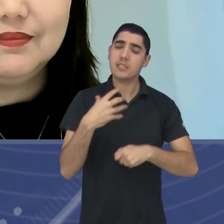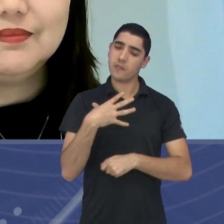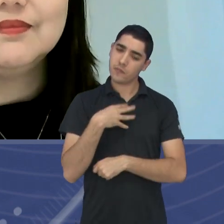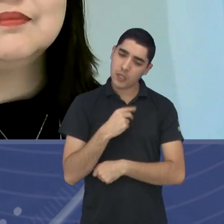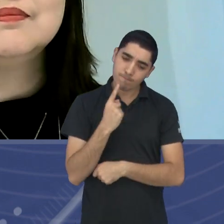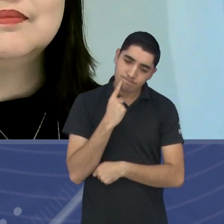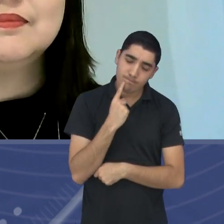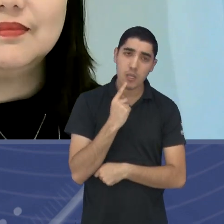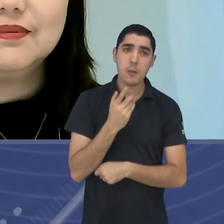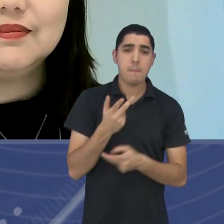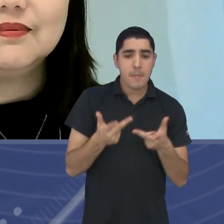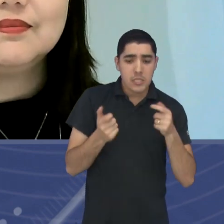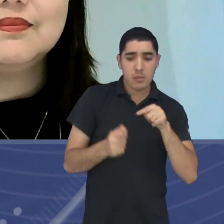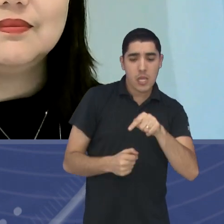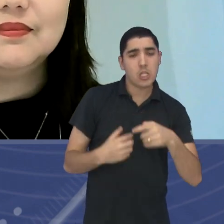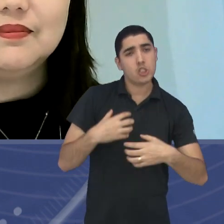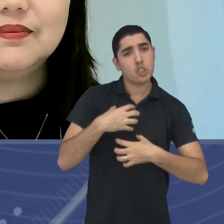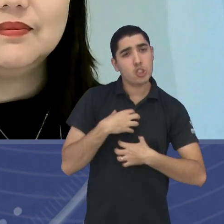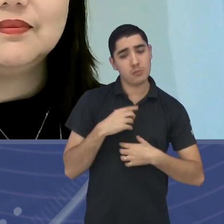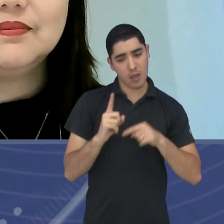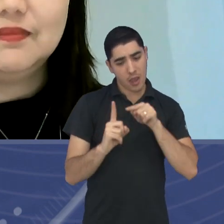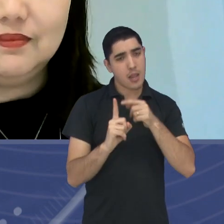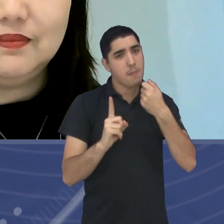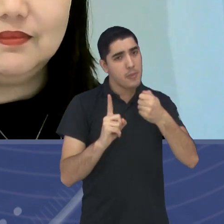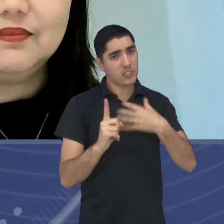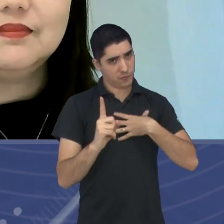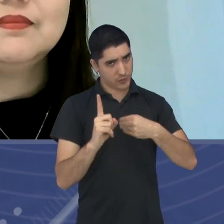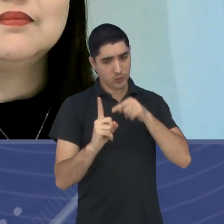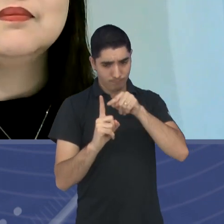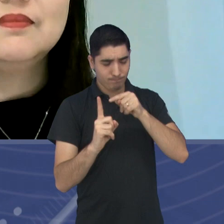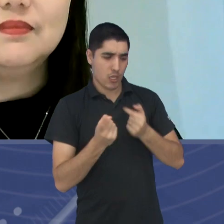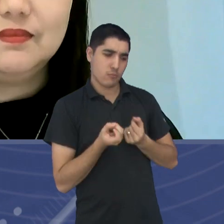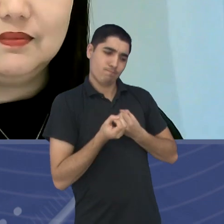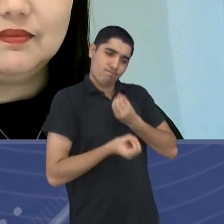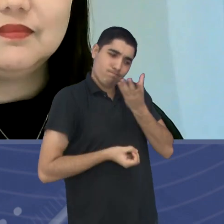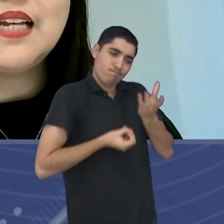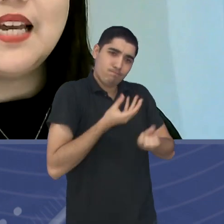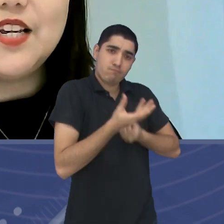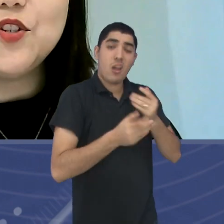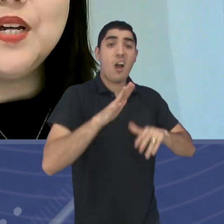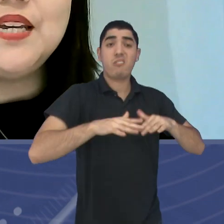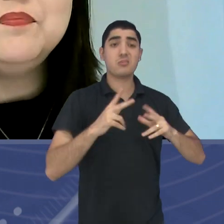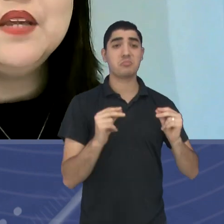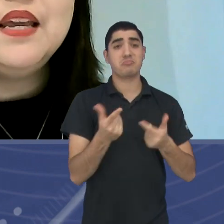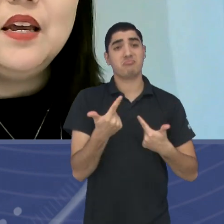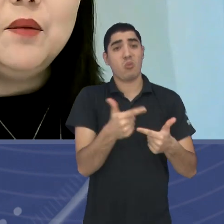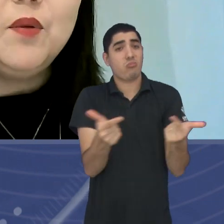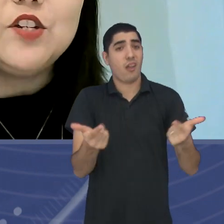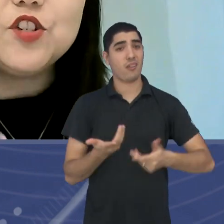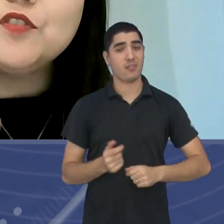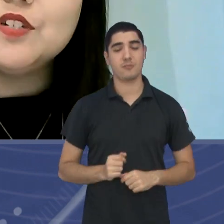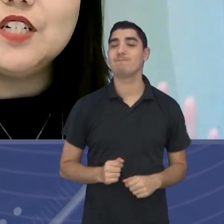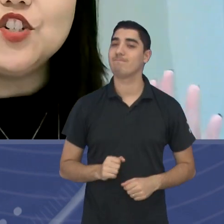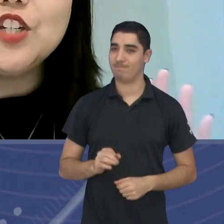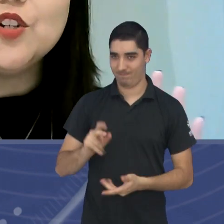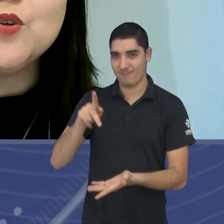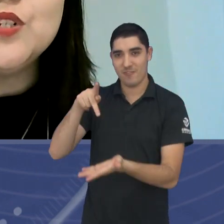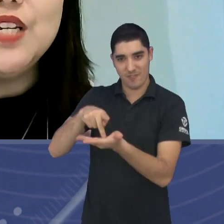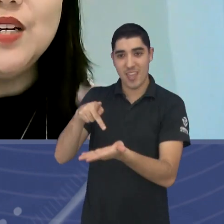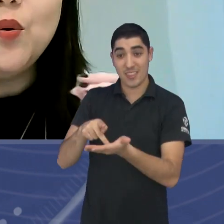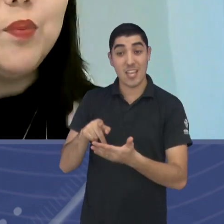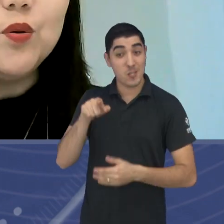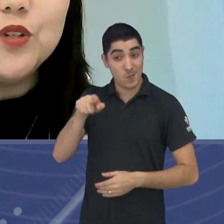porque muitas vezes a gente não tem isso no dia a dia, na correria. É isso aí. Bom, acho que você